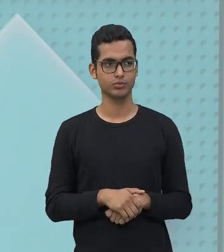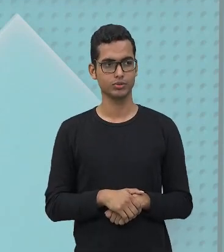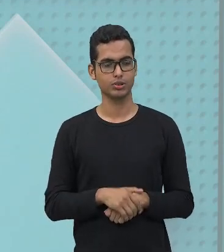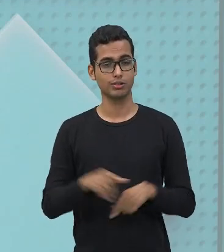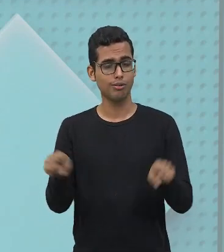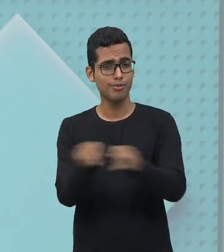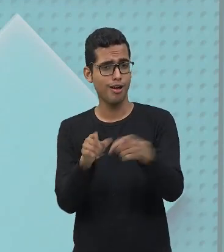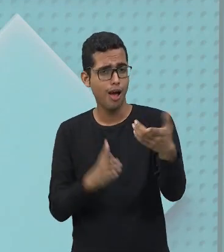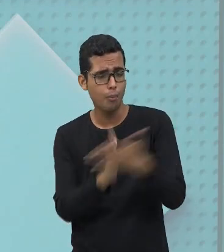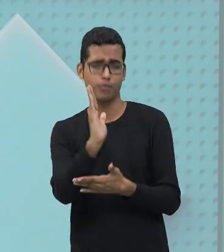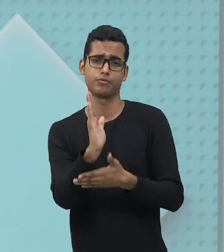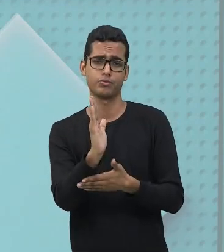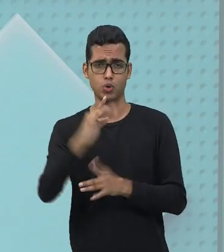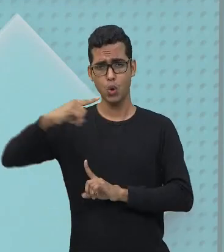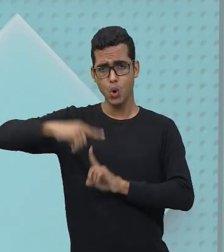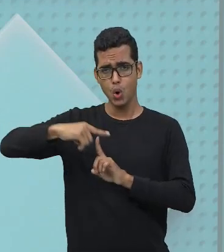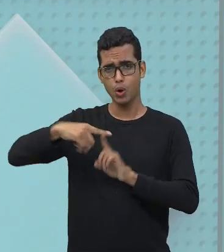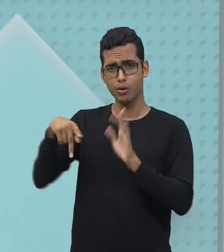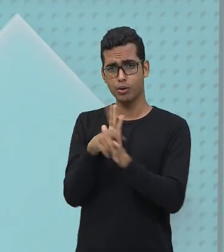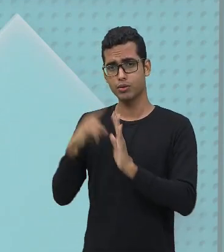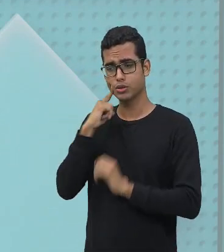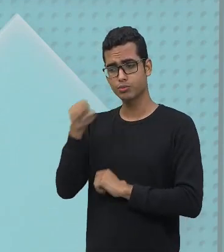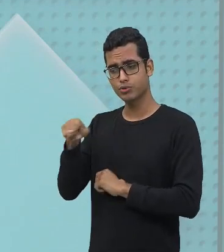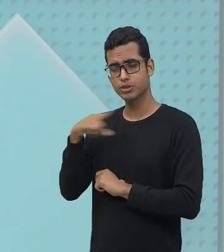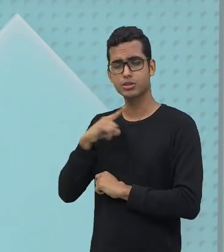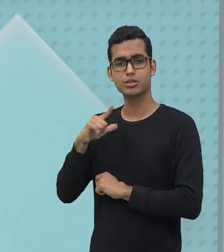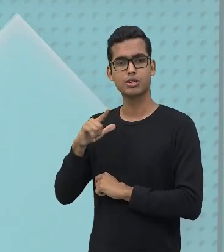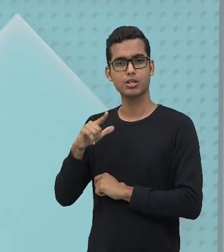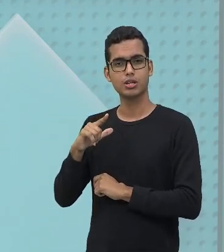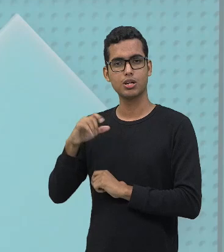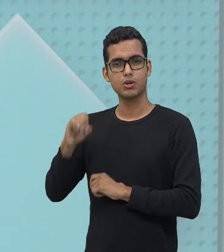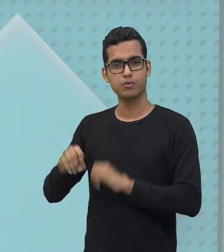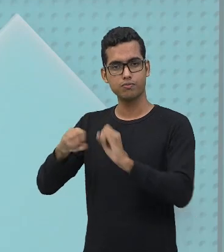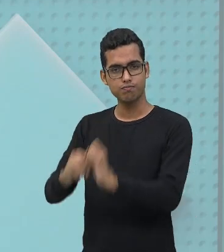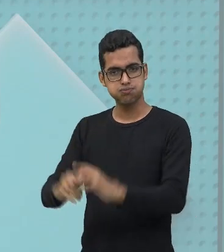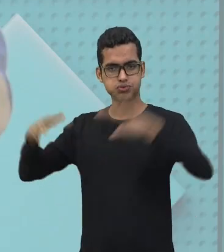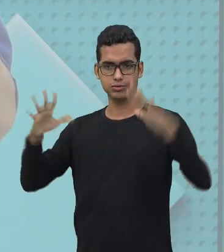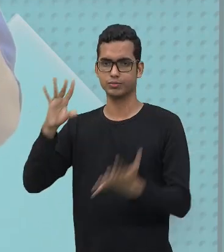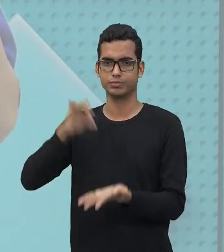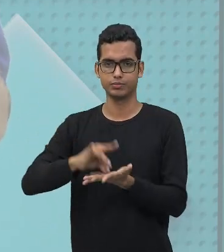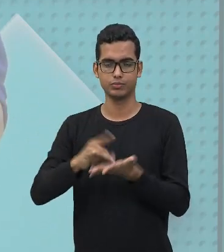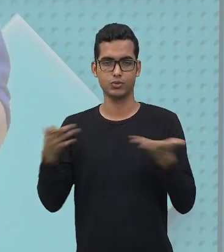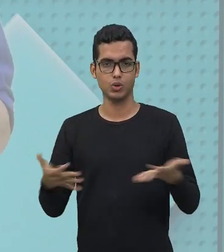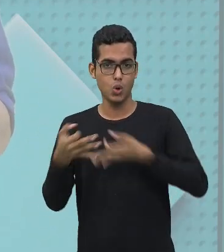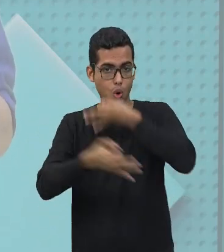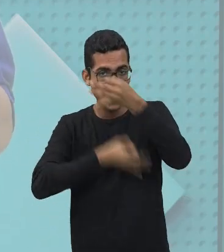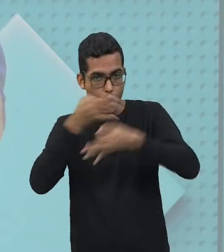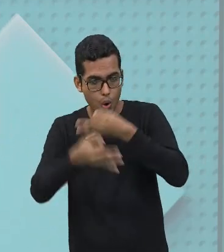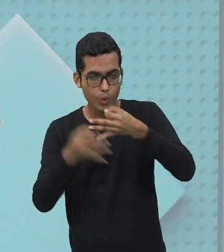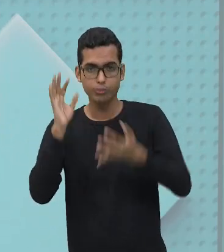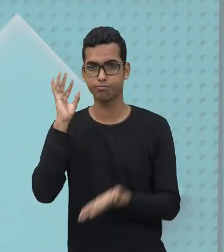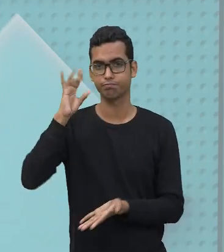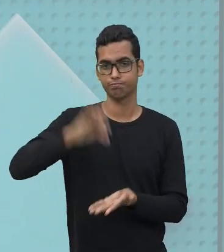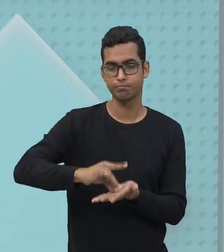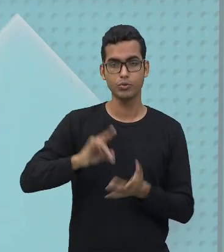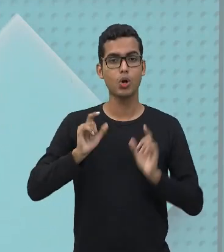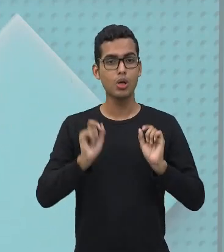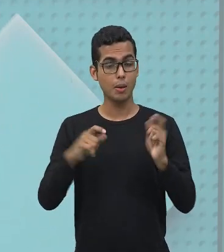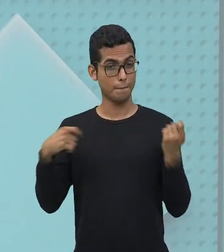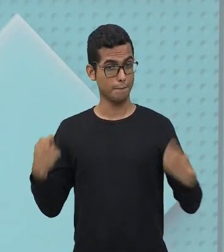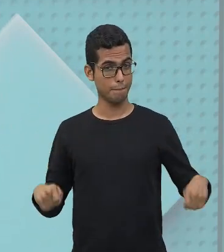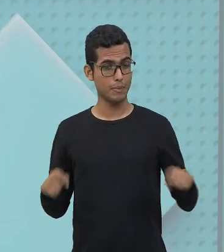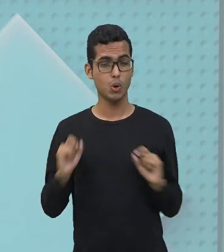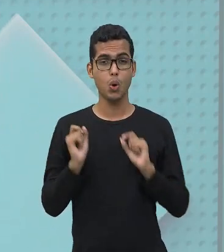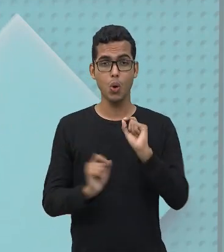aprovam esse tipo, né, de armamento, certo? Então, a argumentação, ela precisa